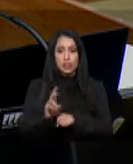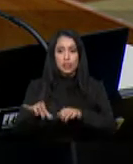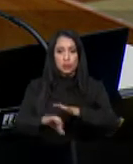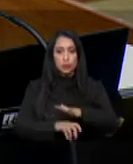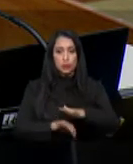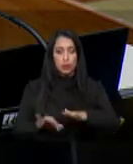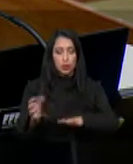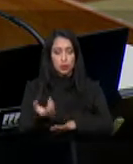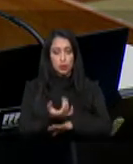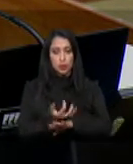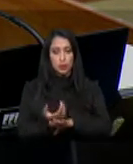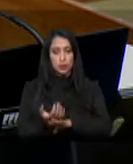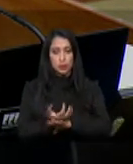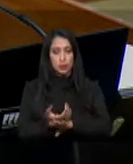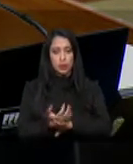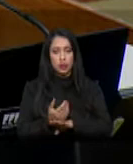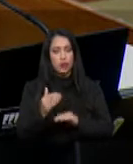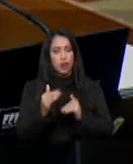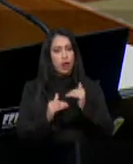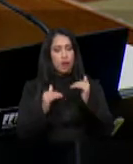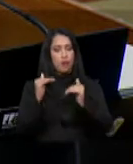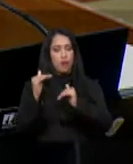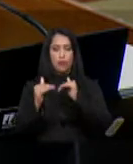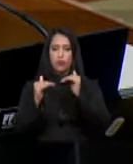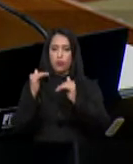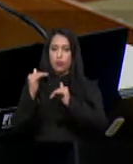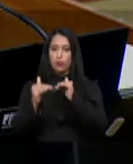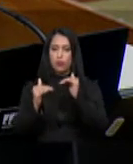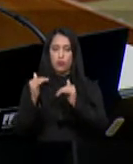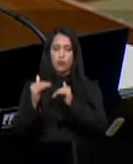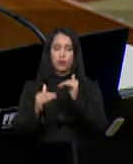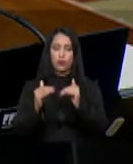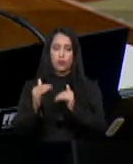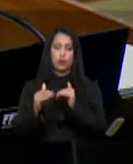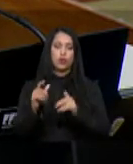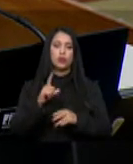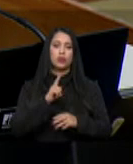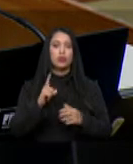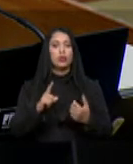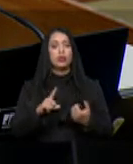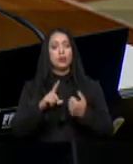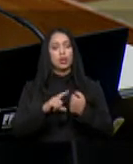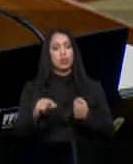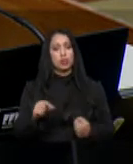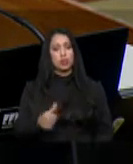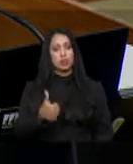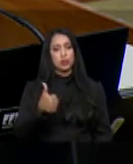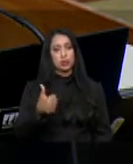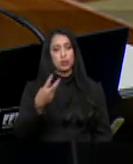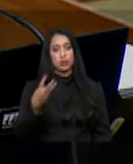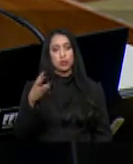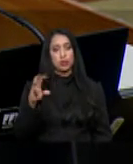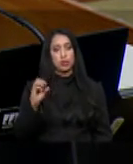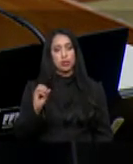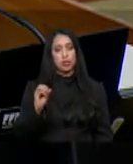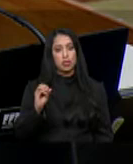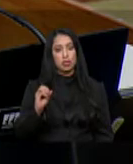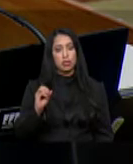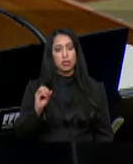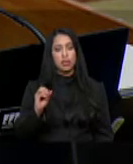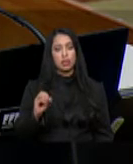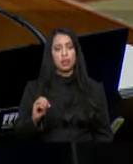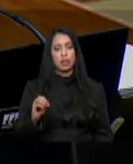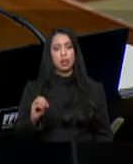ambiente, que foi evoluindo internacionalmente, inclusive no artigo 130R, né, do Tratado da União